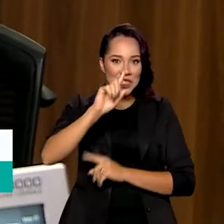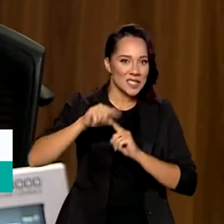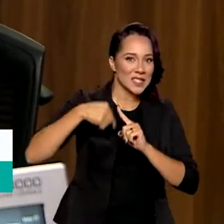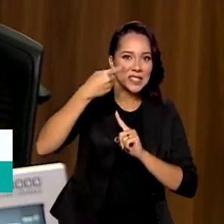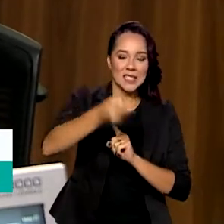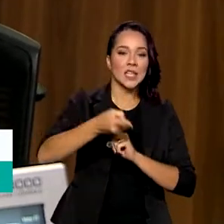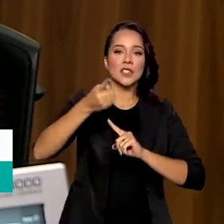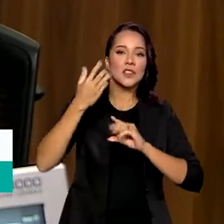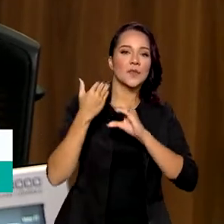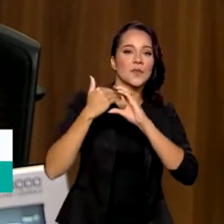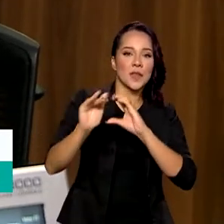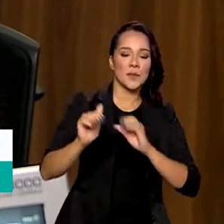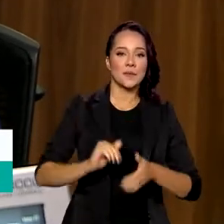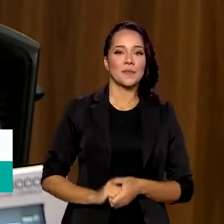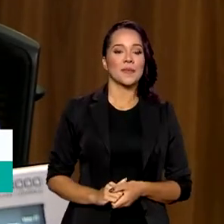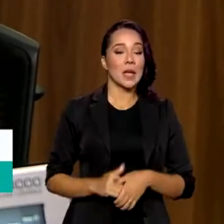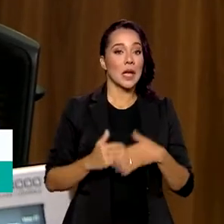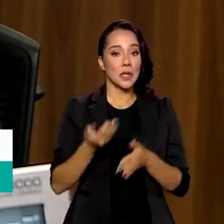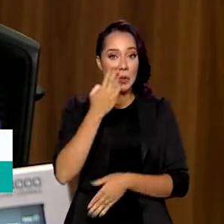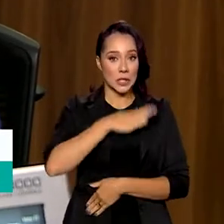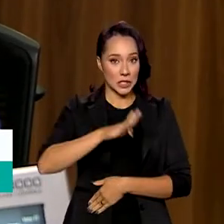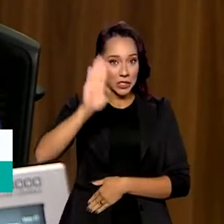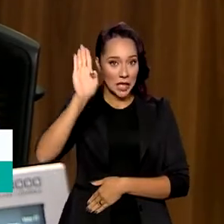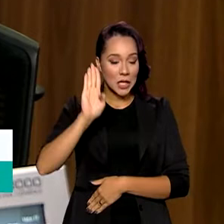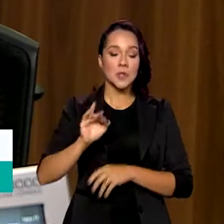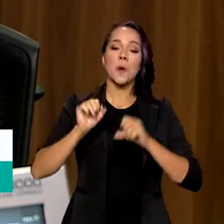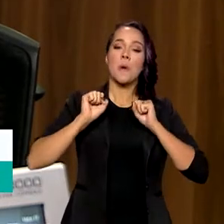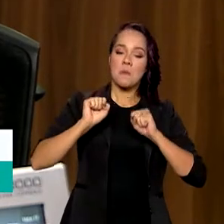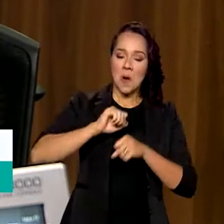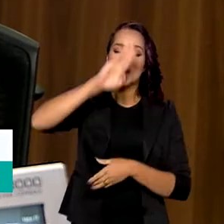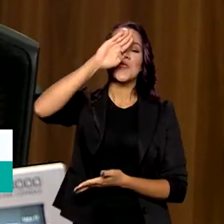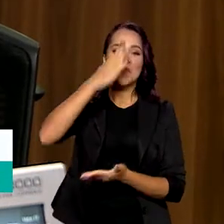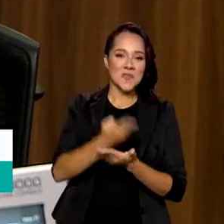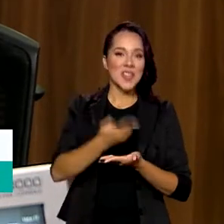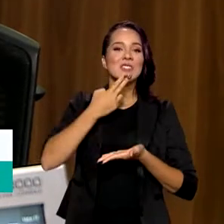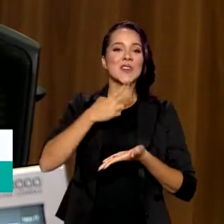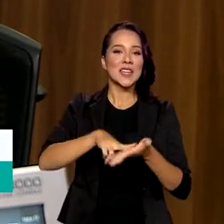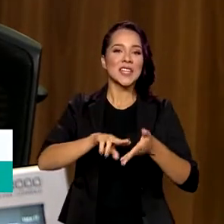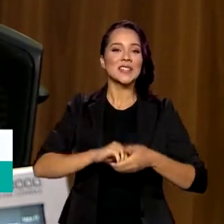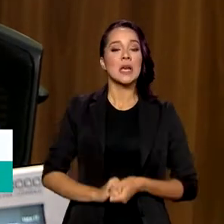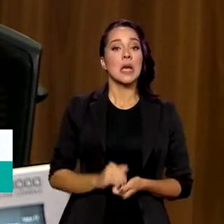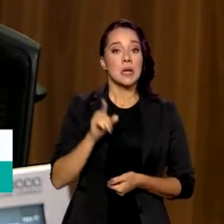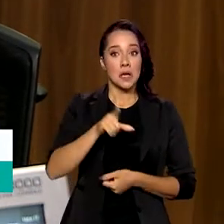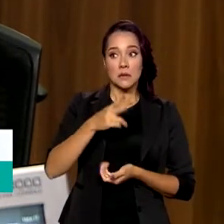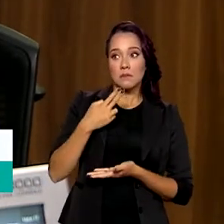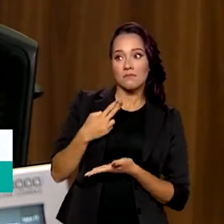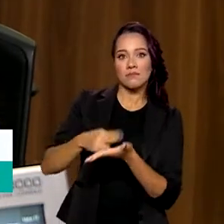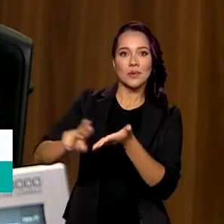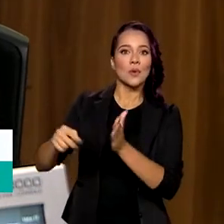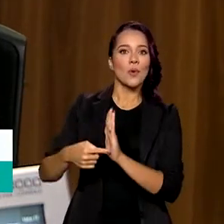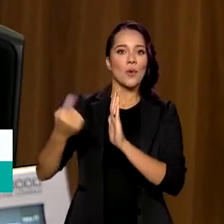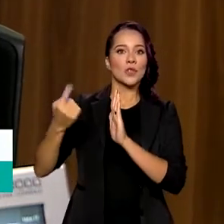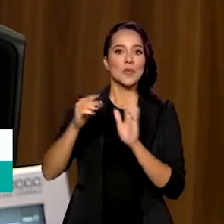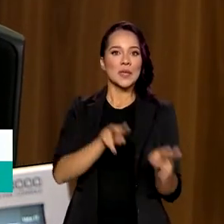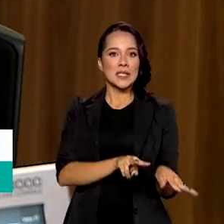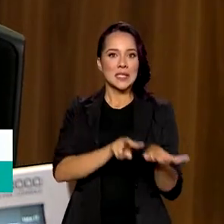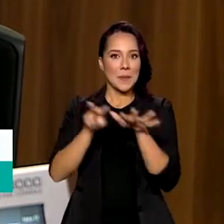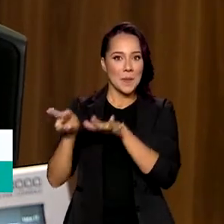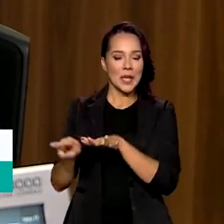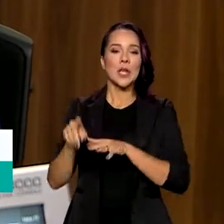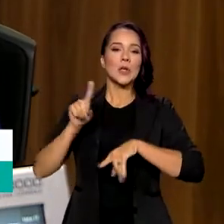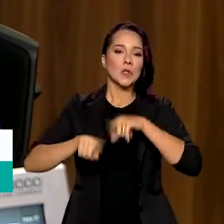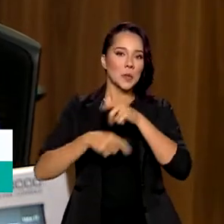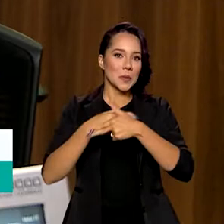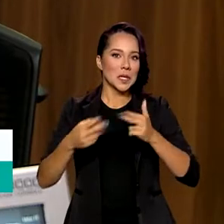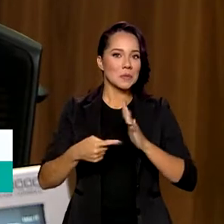seguinte ao da postagem Então os candidatos podem confiar que fazendo a postagem essa é a última semana de postagens